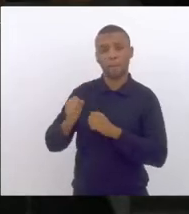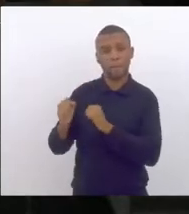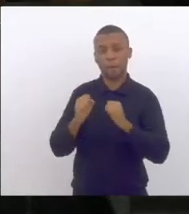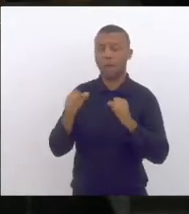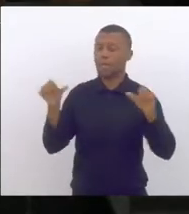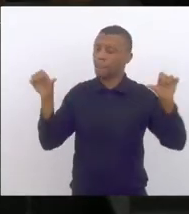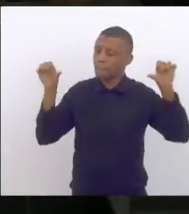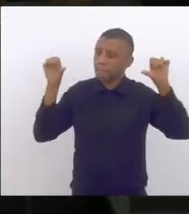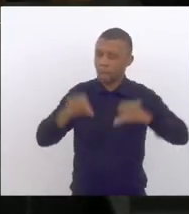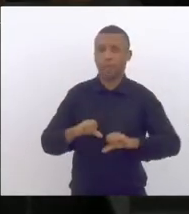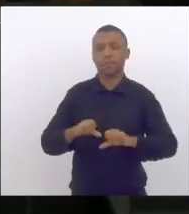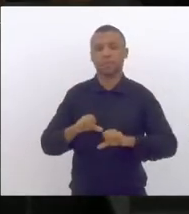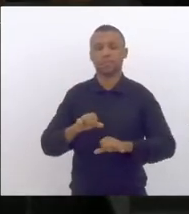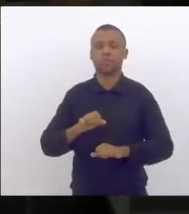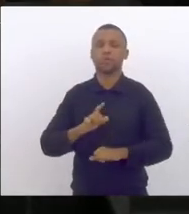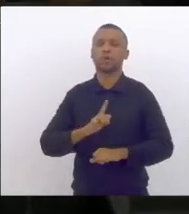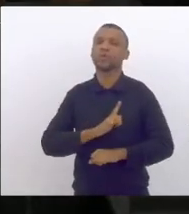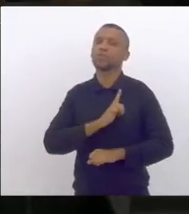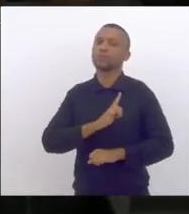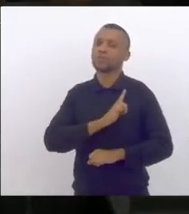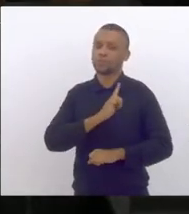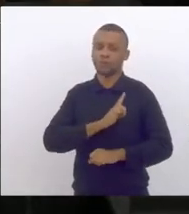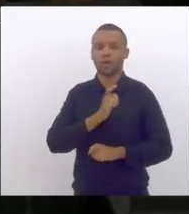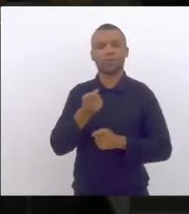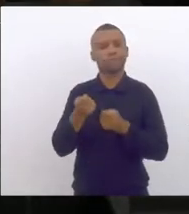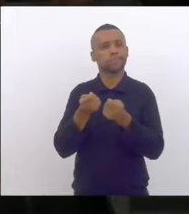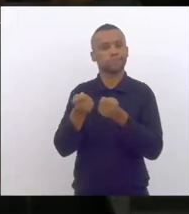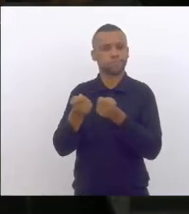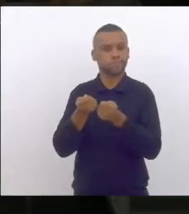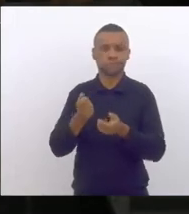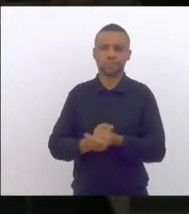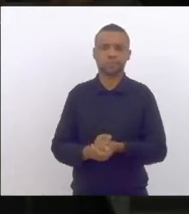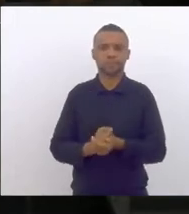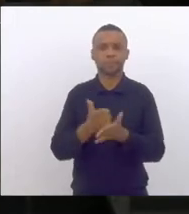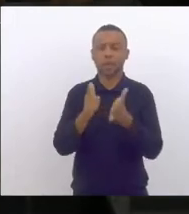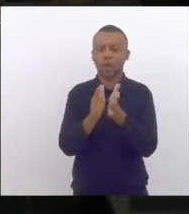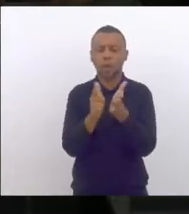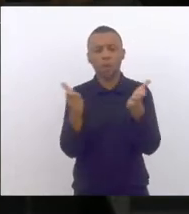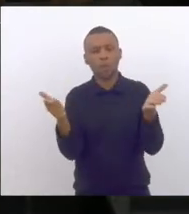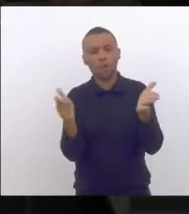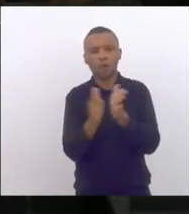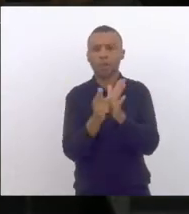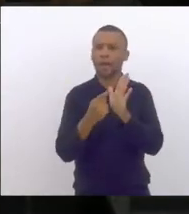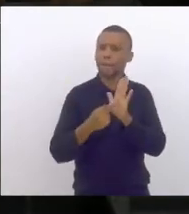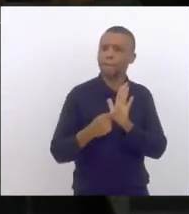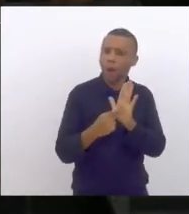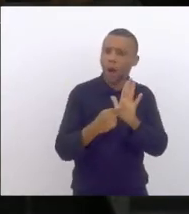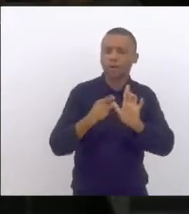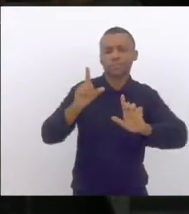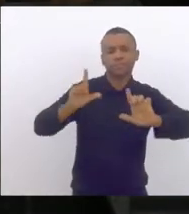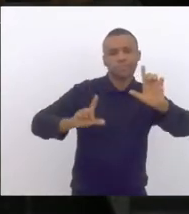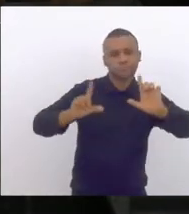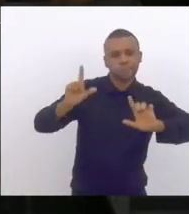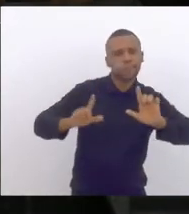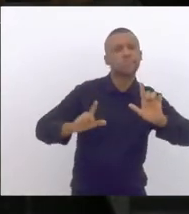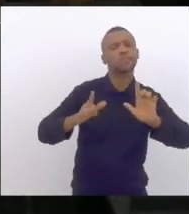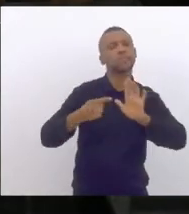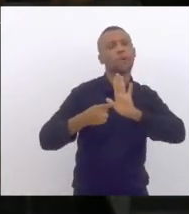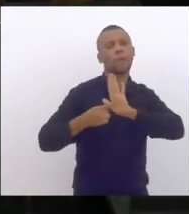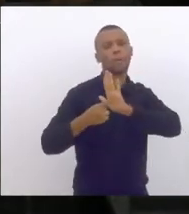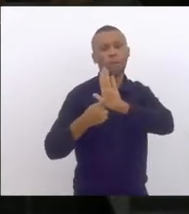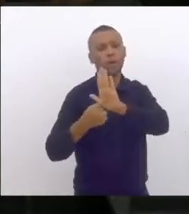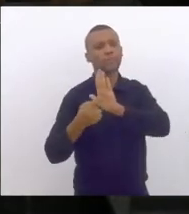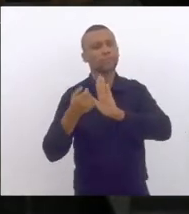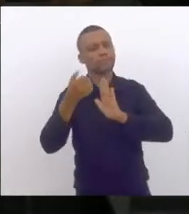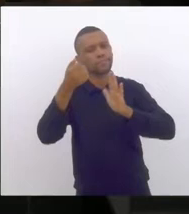péssimo gestor e as matérias jornalísticas tão demonstrando isso